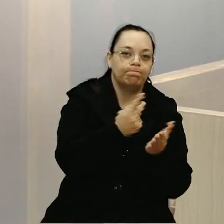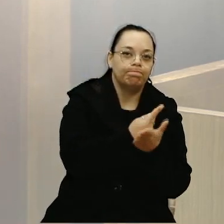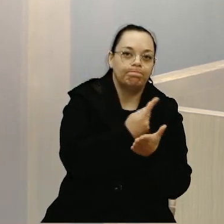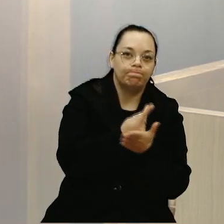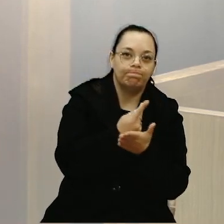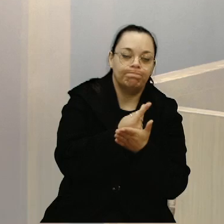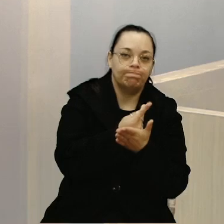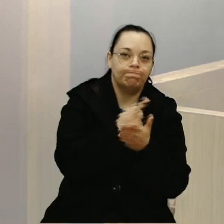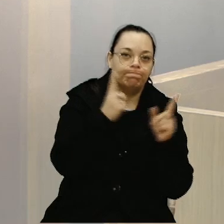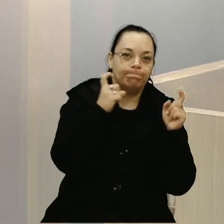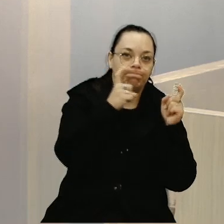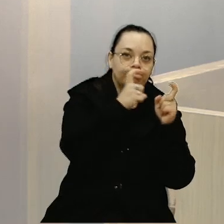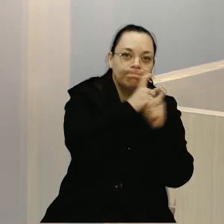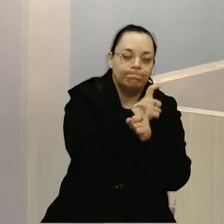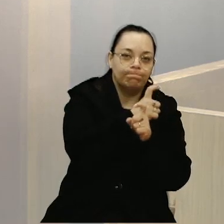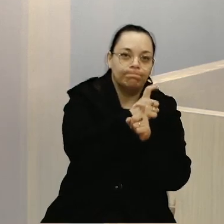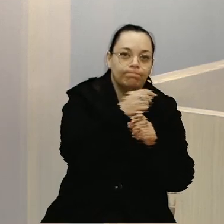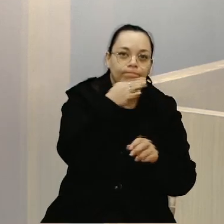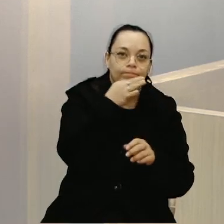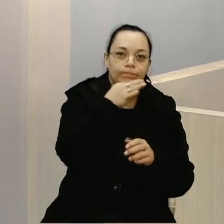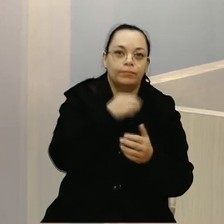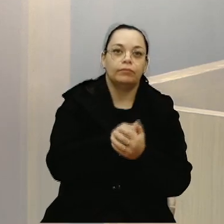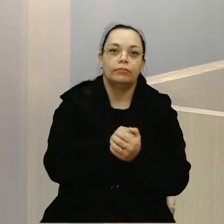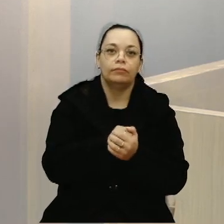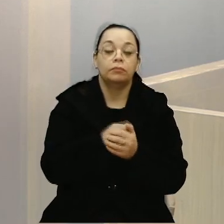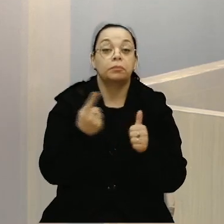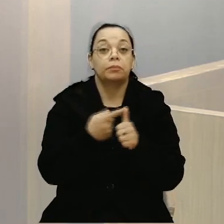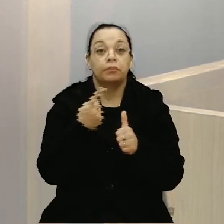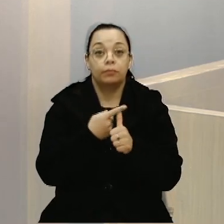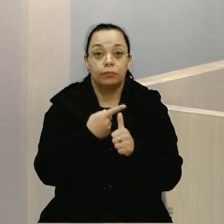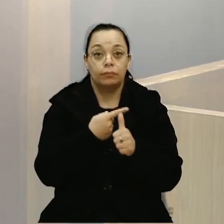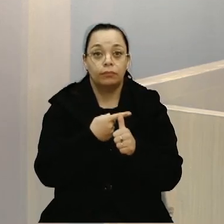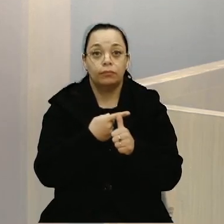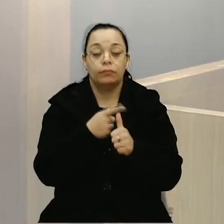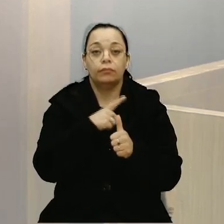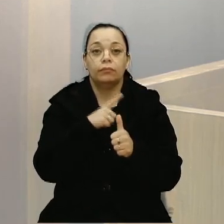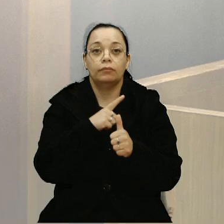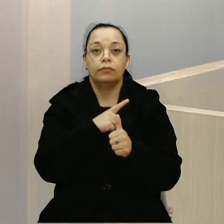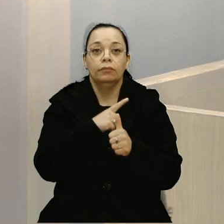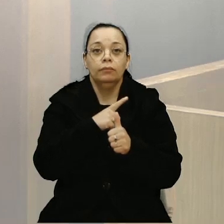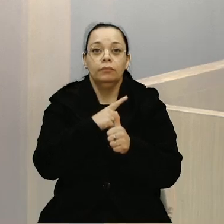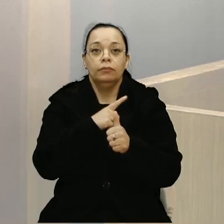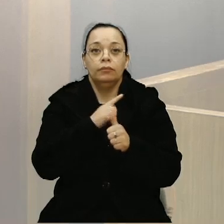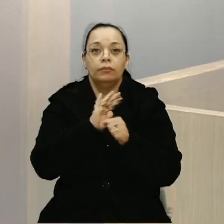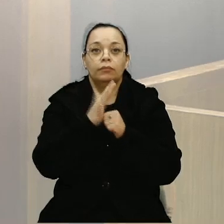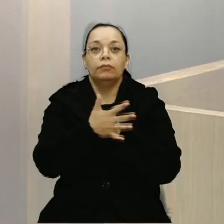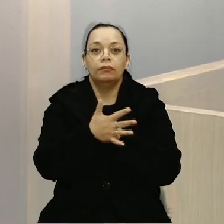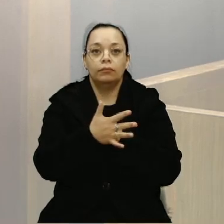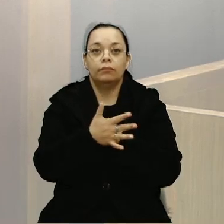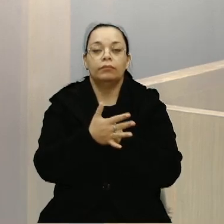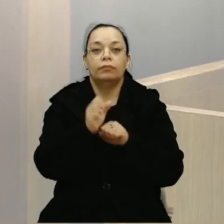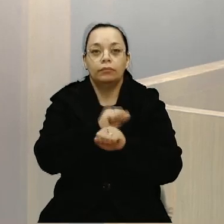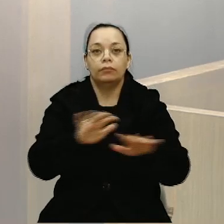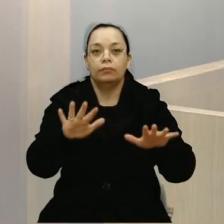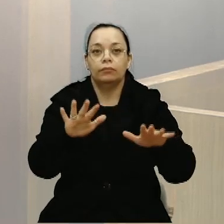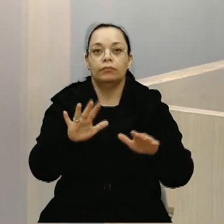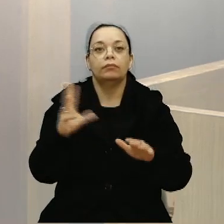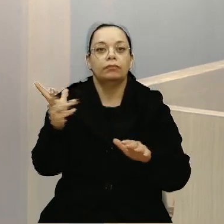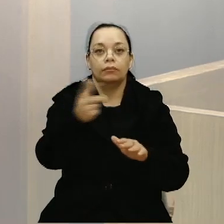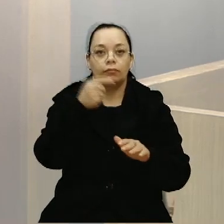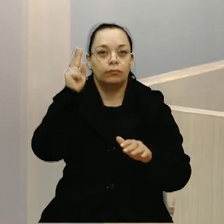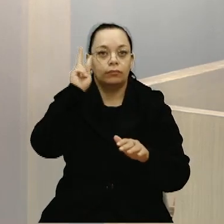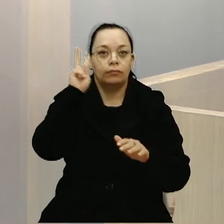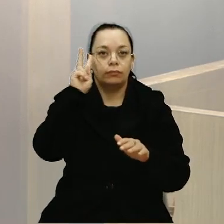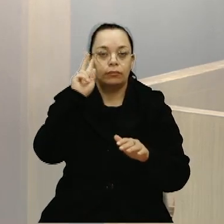muita dificuldade para Caxias do Sul. Primeiro, tivemos a pandemia, né? Todo mundo lembra que